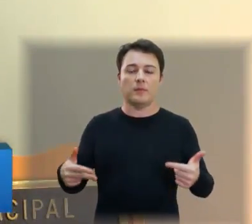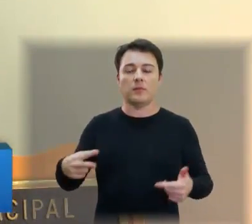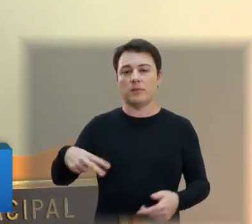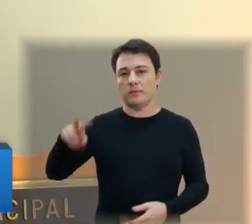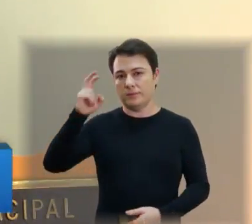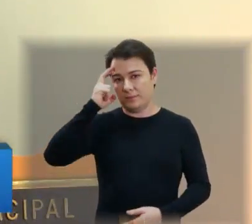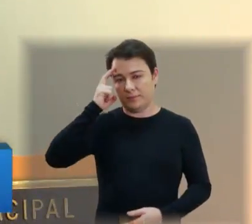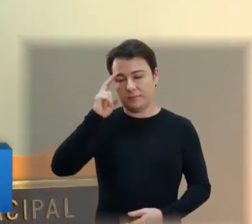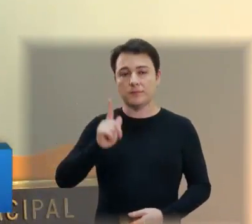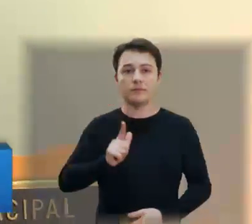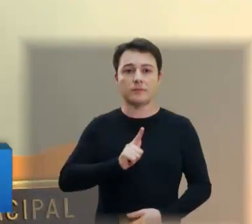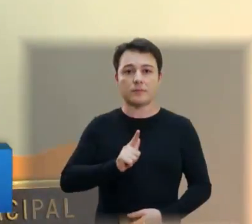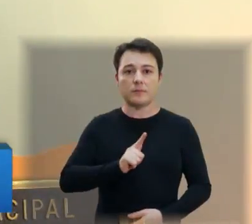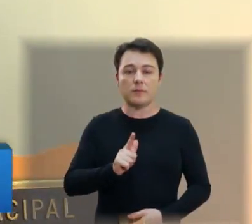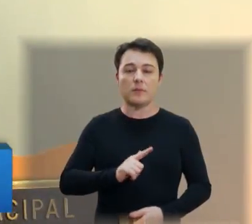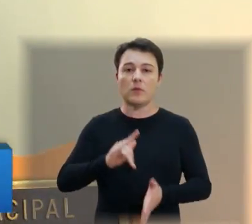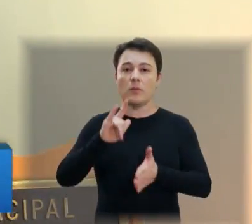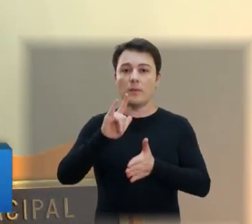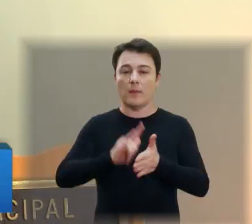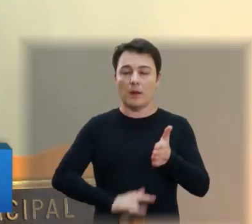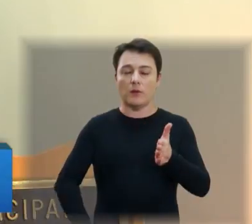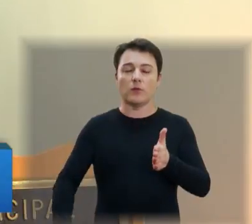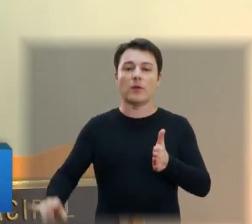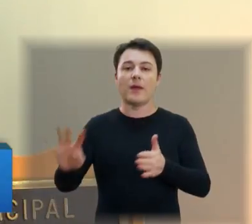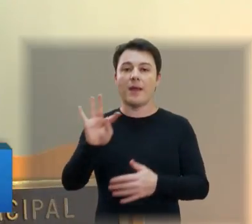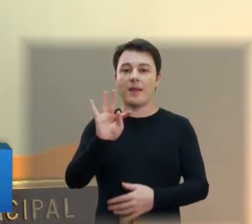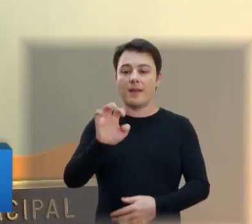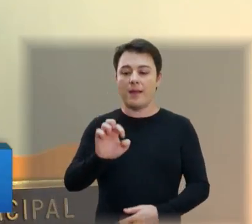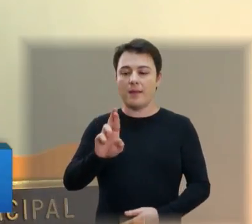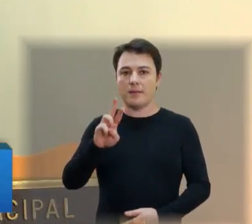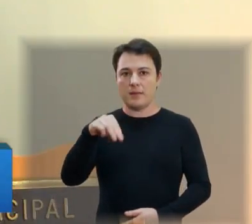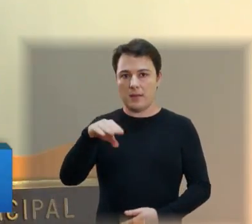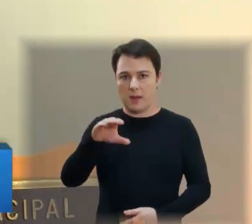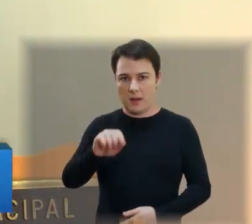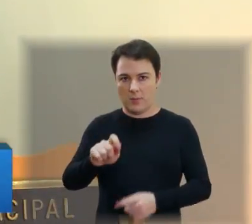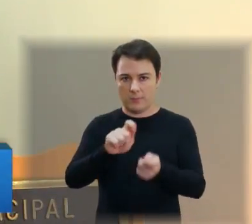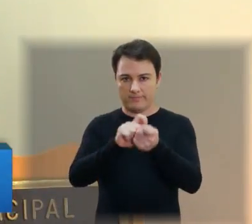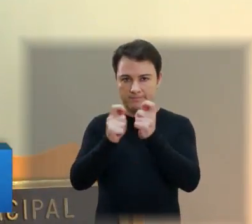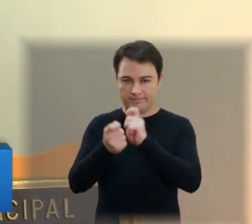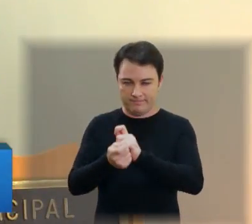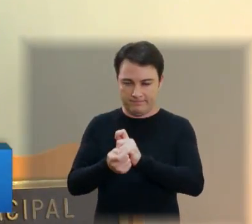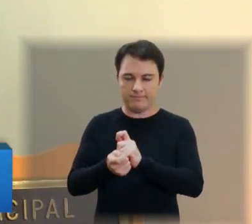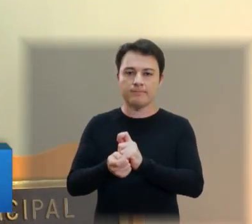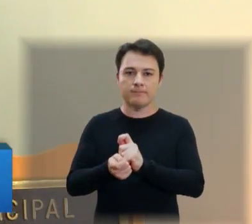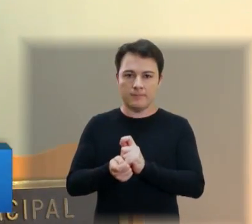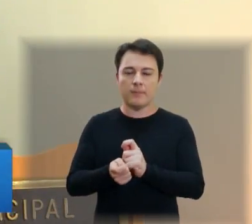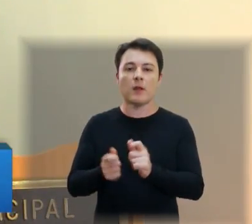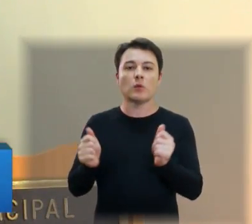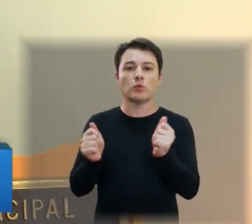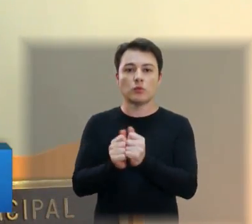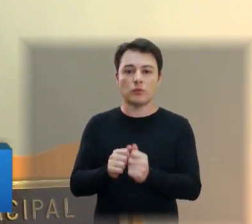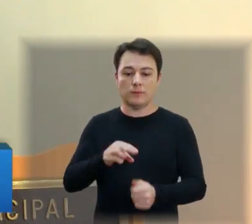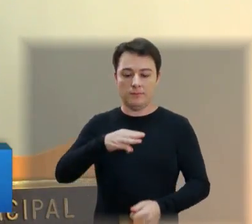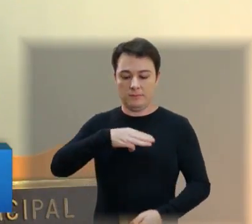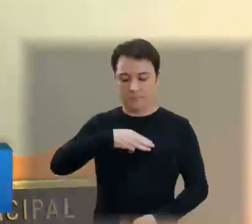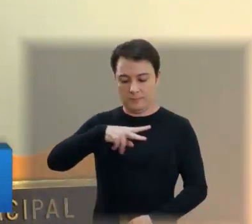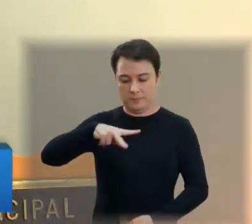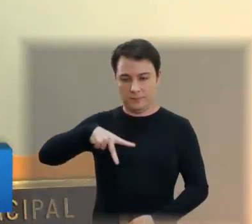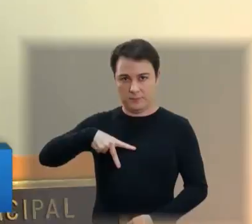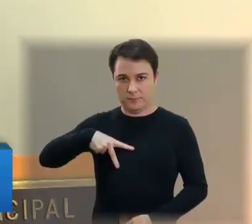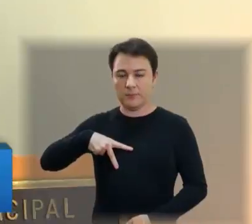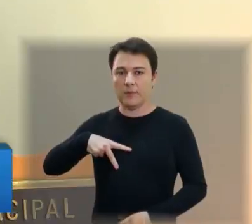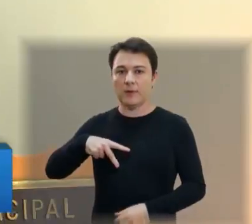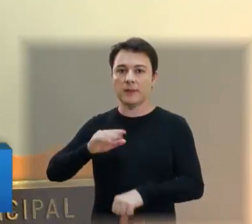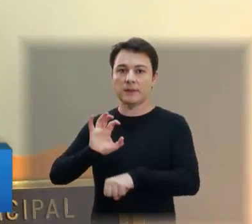de ajustamento de conduta firmado no âmbito de inquérito civil com trâmite junto ao Ministério Público do Estado de São